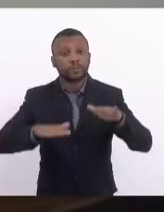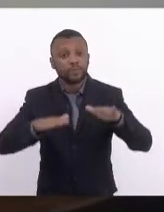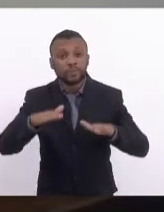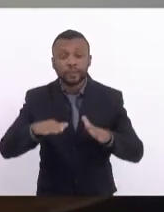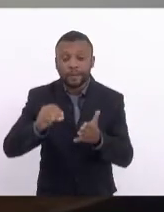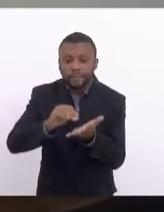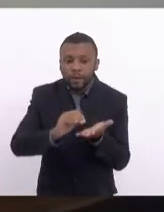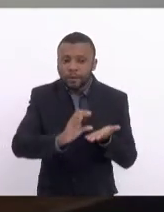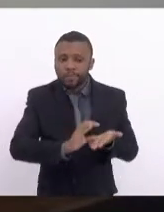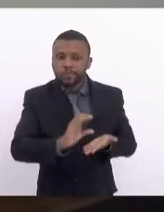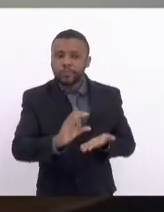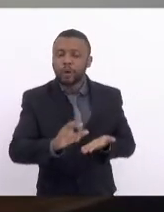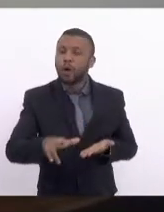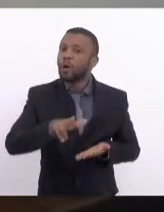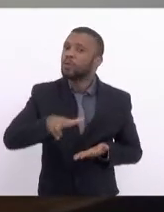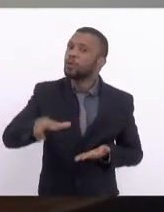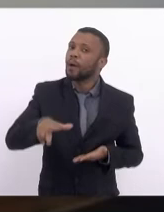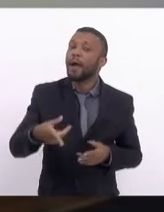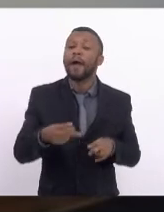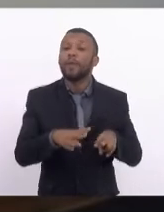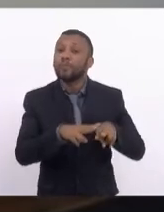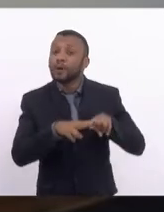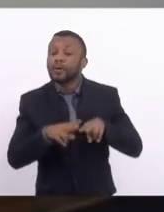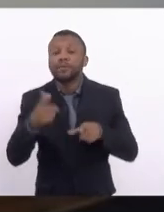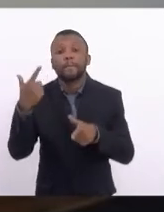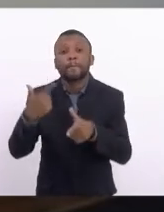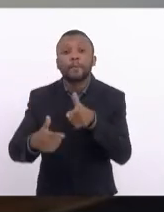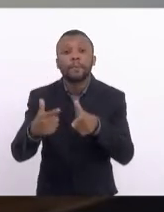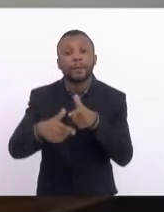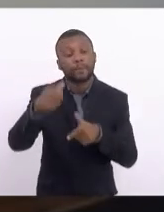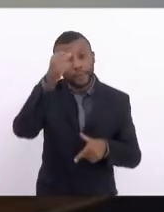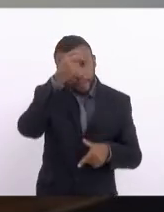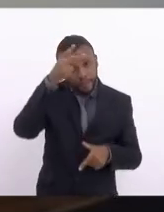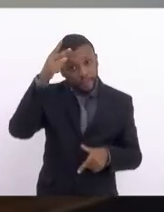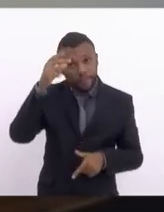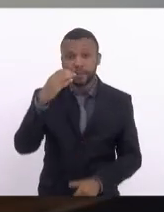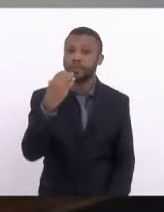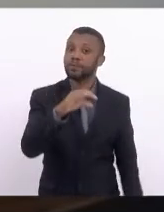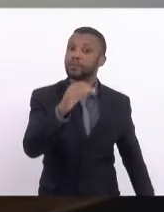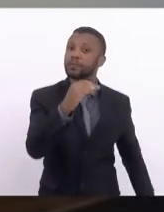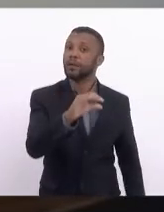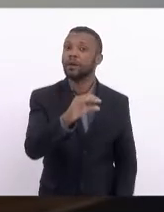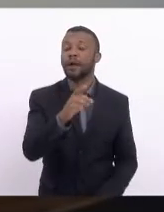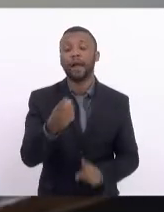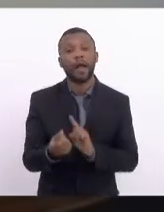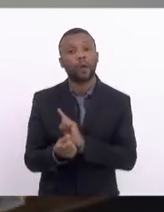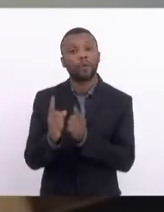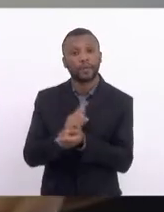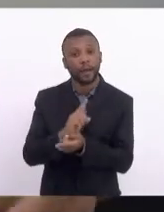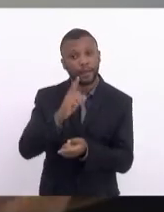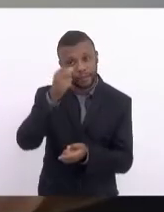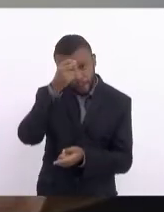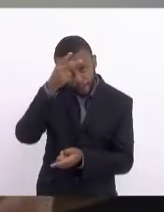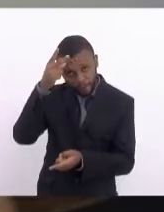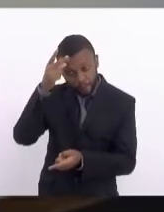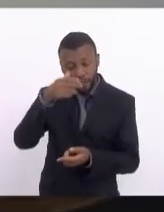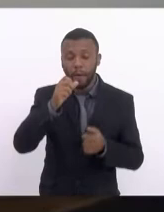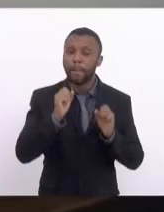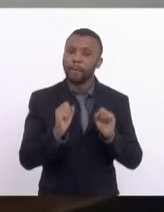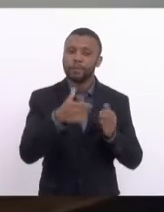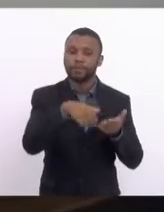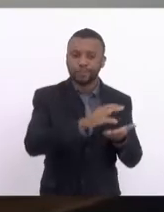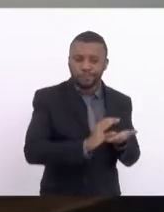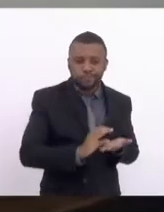não decorre de problemas na Prefeitura de Niterói. Ao contrário, na verdade, para a Prefeitura, o pagamento pode ser efetuado